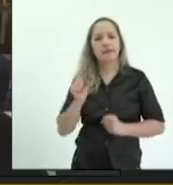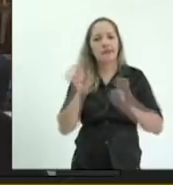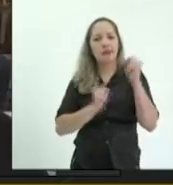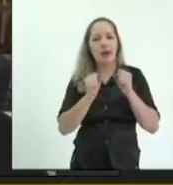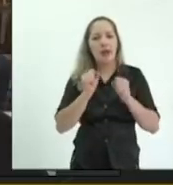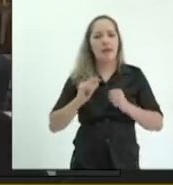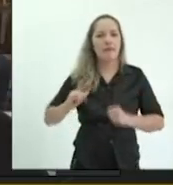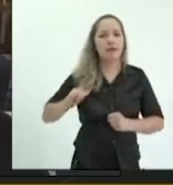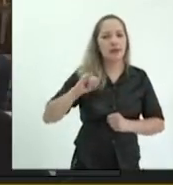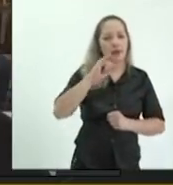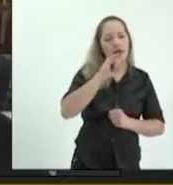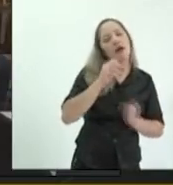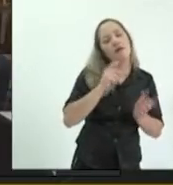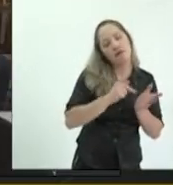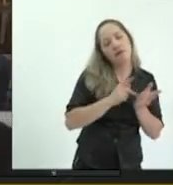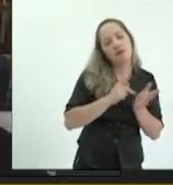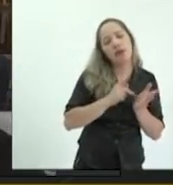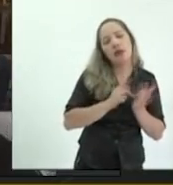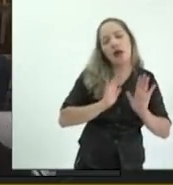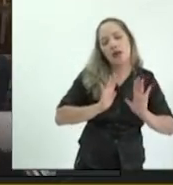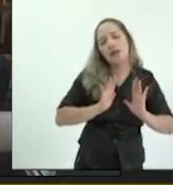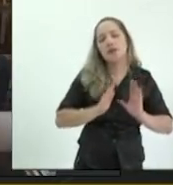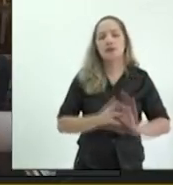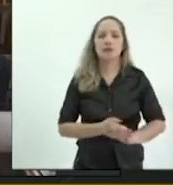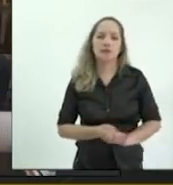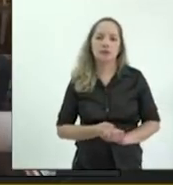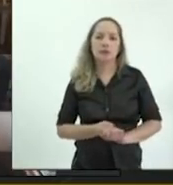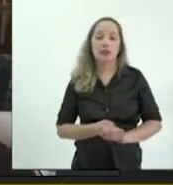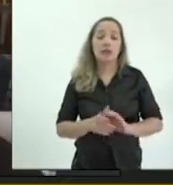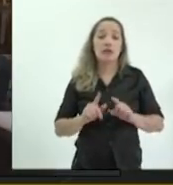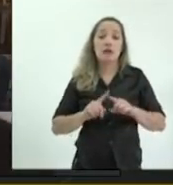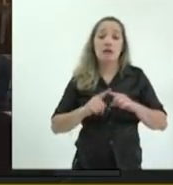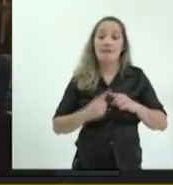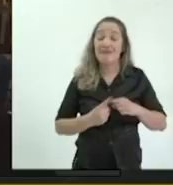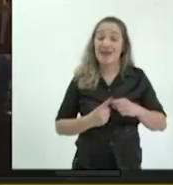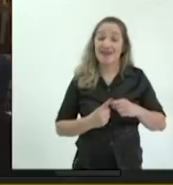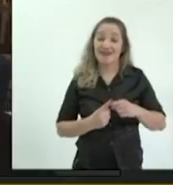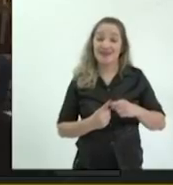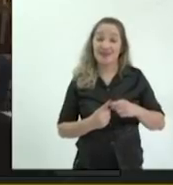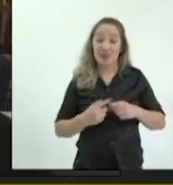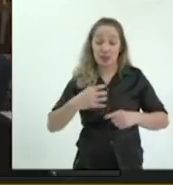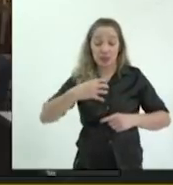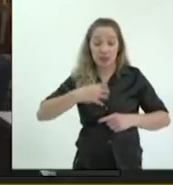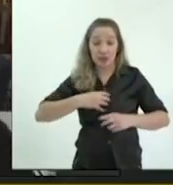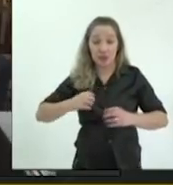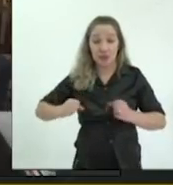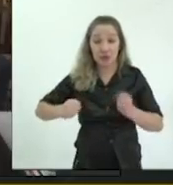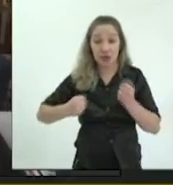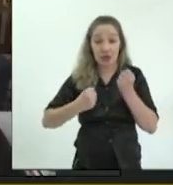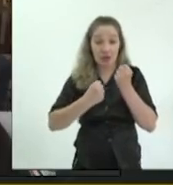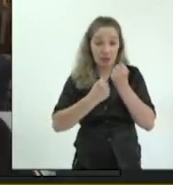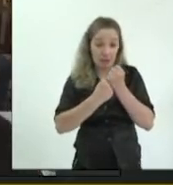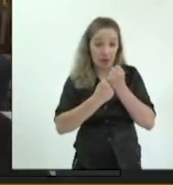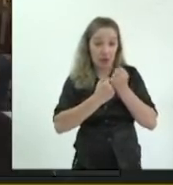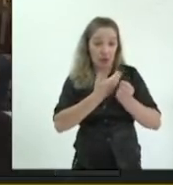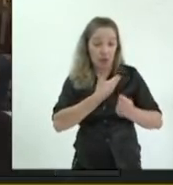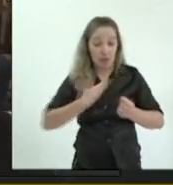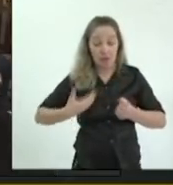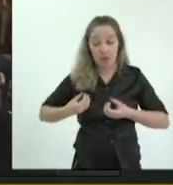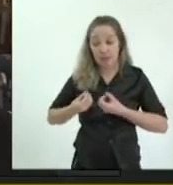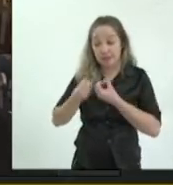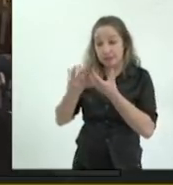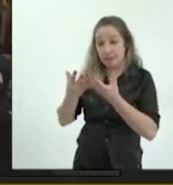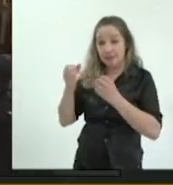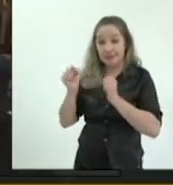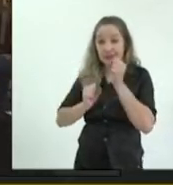também tem que relativizar. Quando a gente fala do tipo de apoio que os governos deram para as companhias aéreas, a gente vê que aqui na América do Sul,